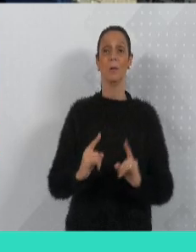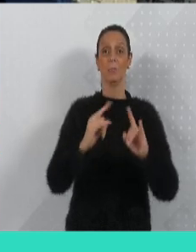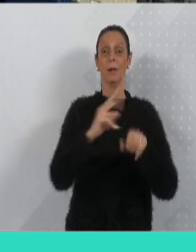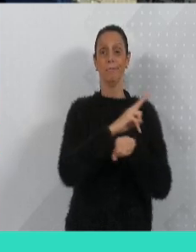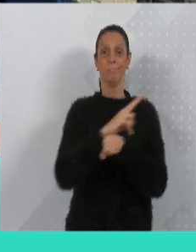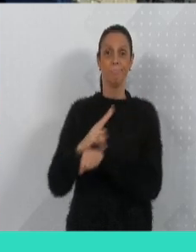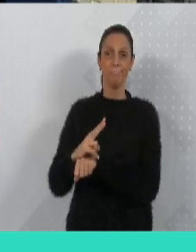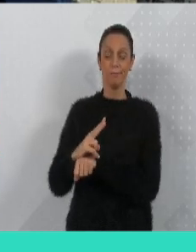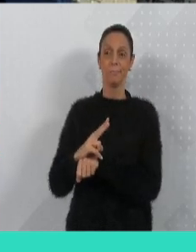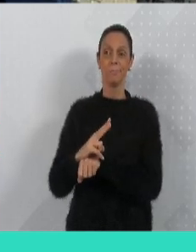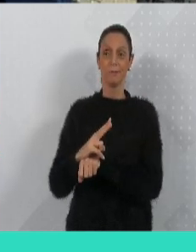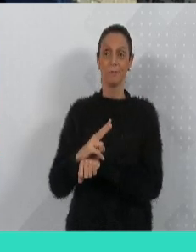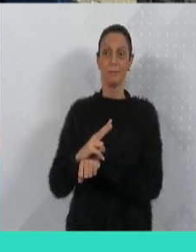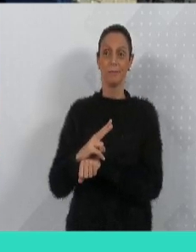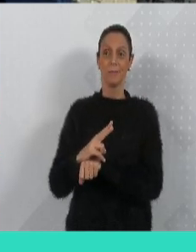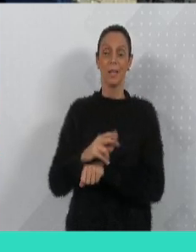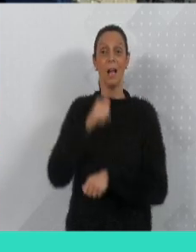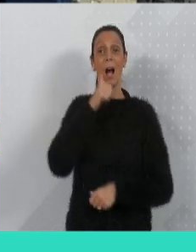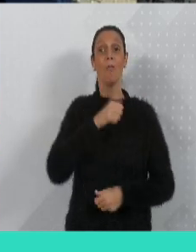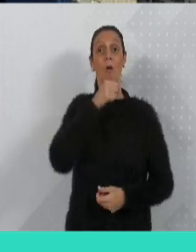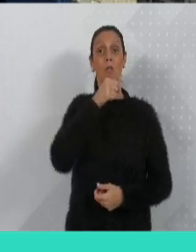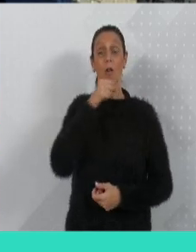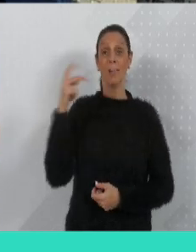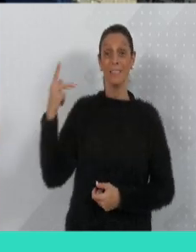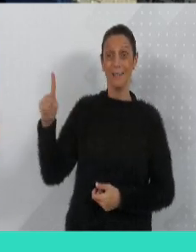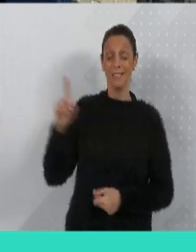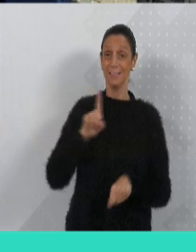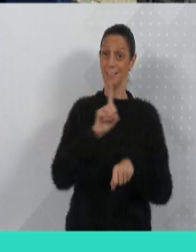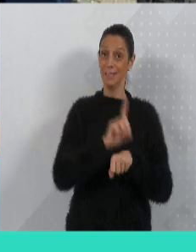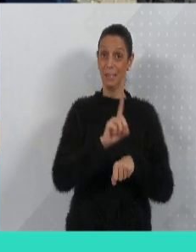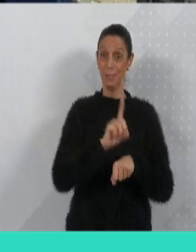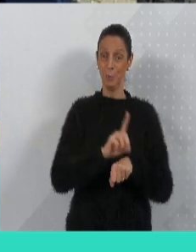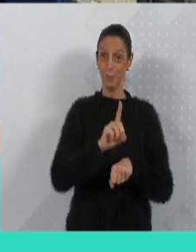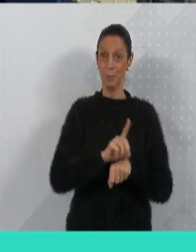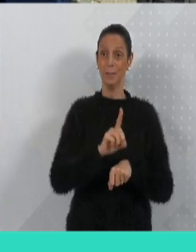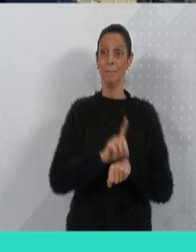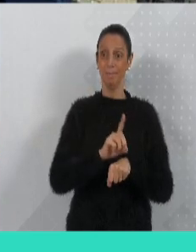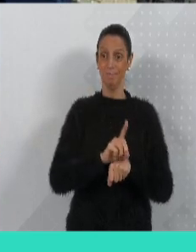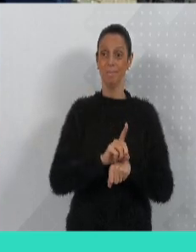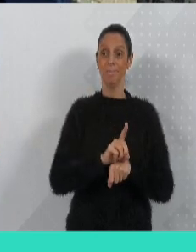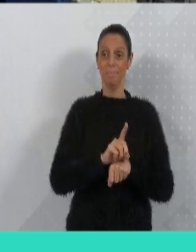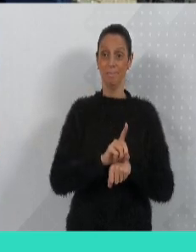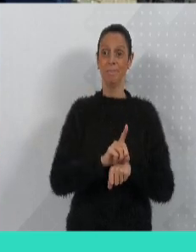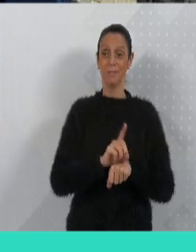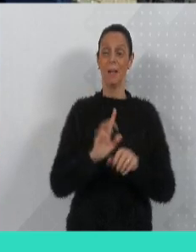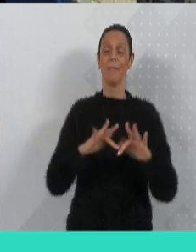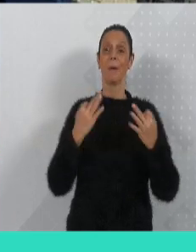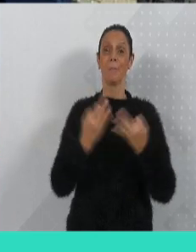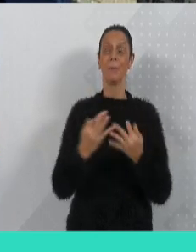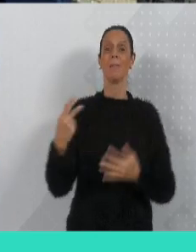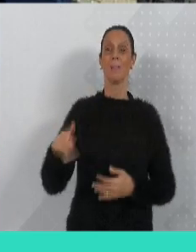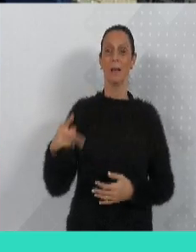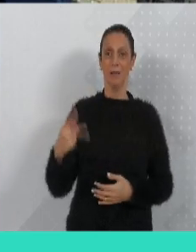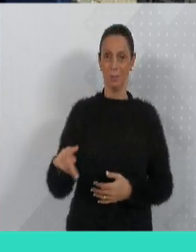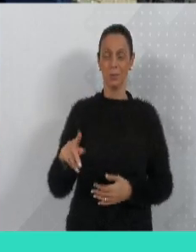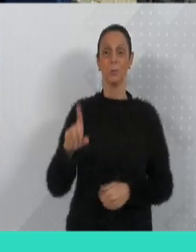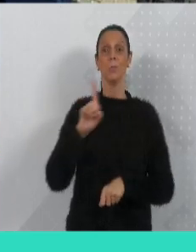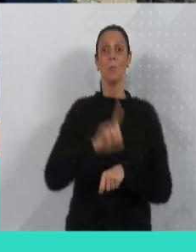avó dessa diretora aí tá que é a Vesta tá que é a família da do nome da